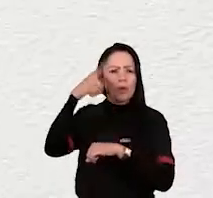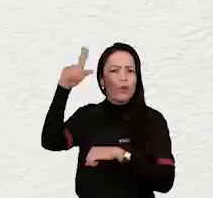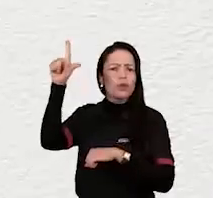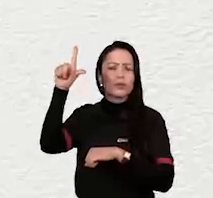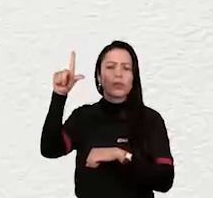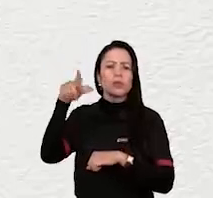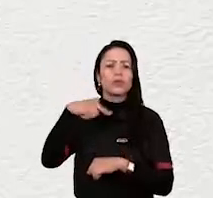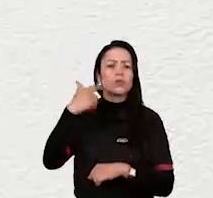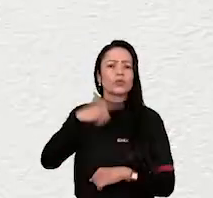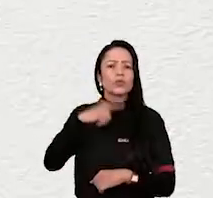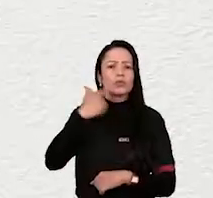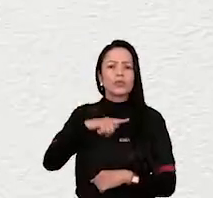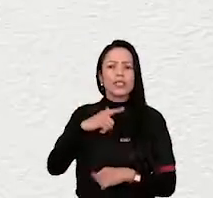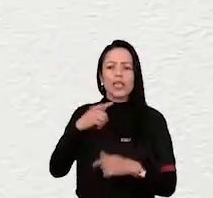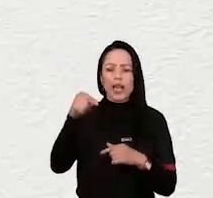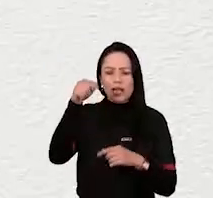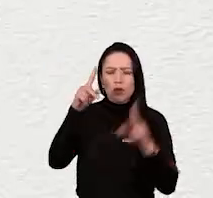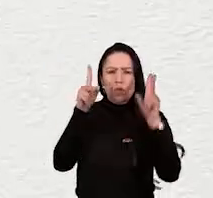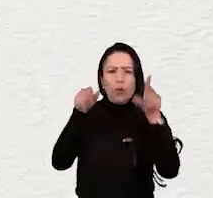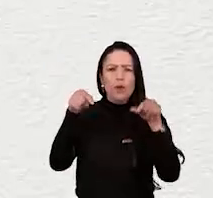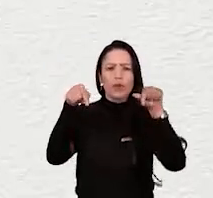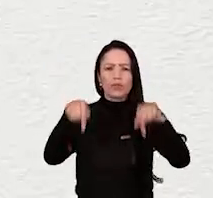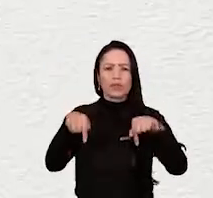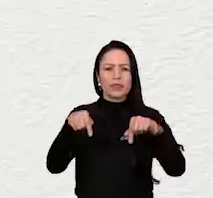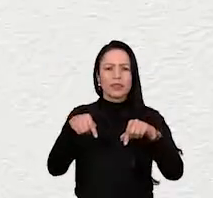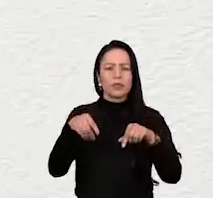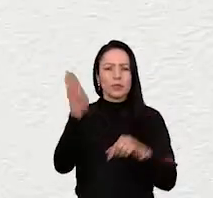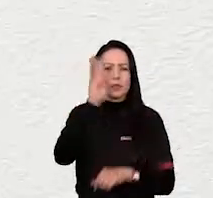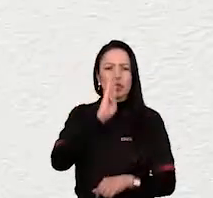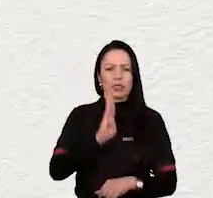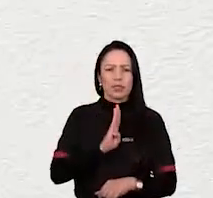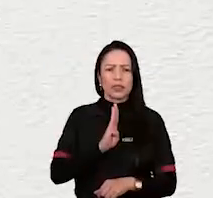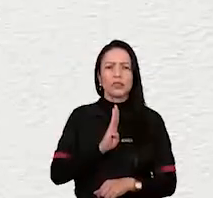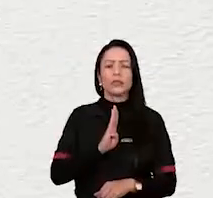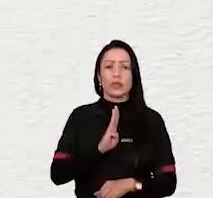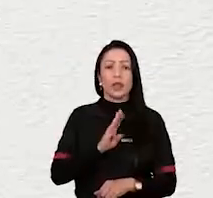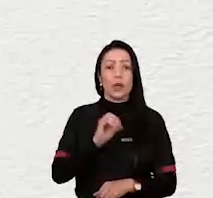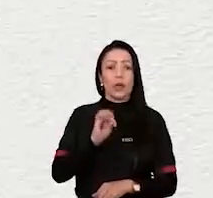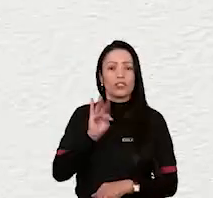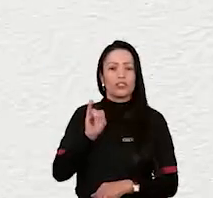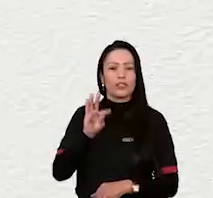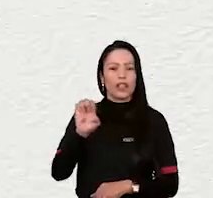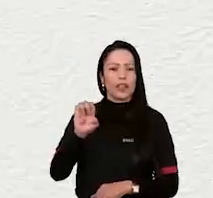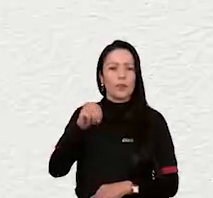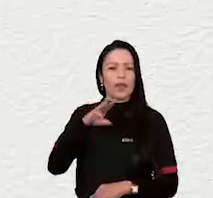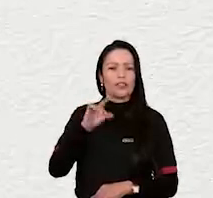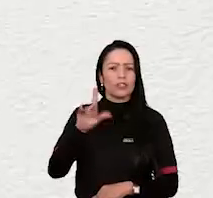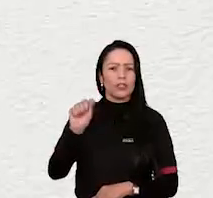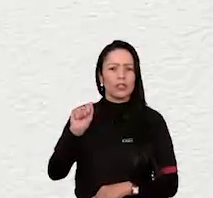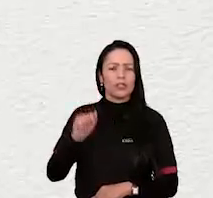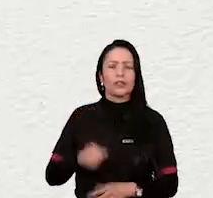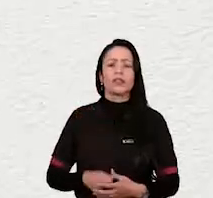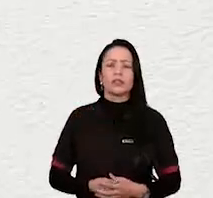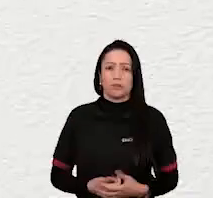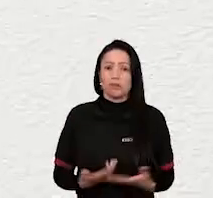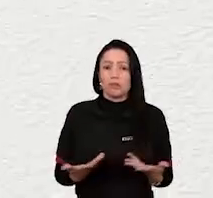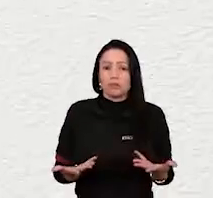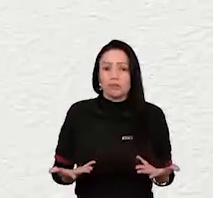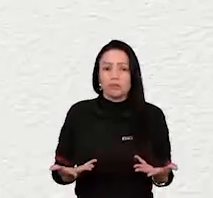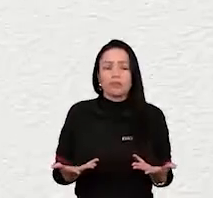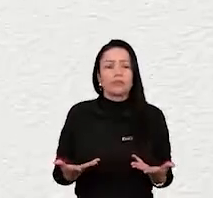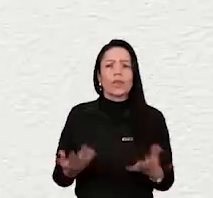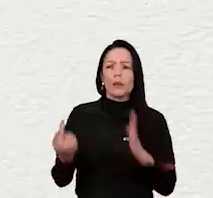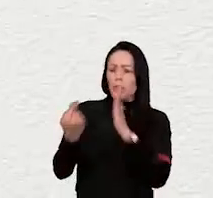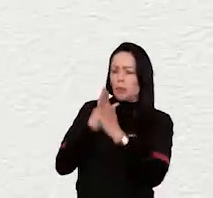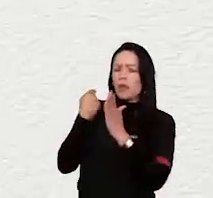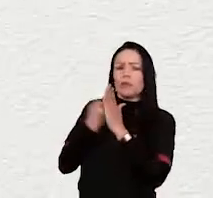têm a casuística que a gente tem aqui no Brasil desses animais com otite média, na teoria primária, né? E me